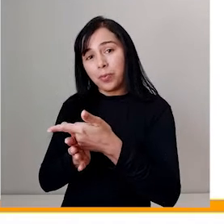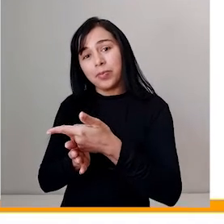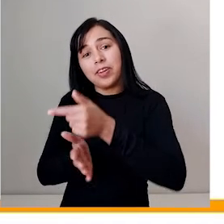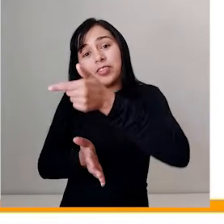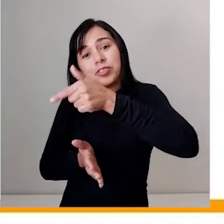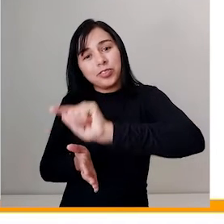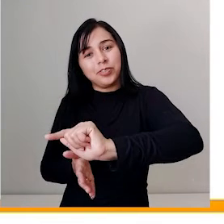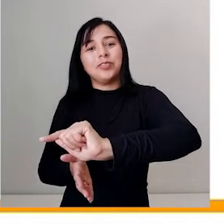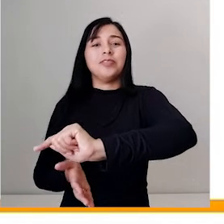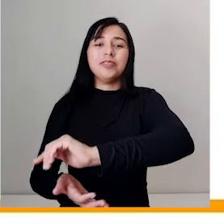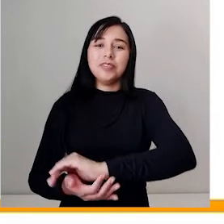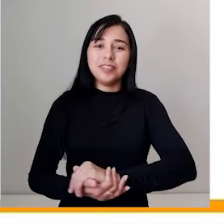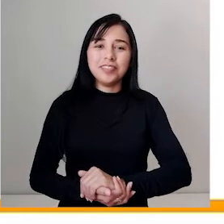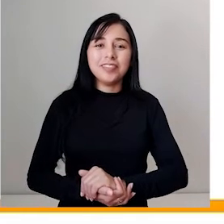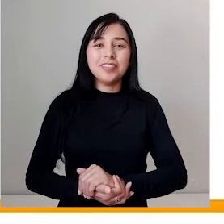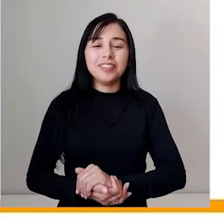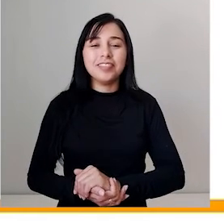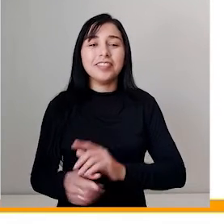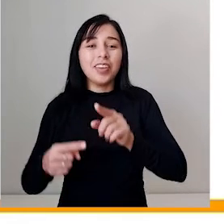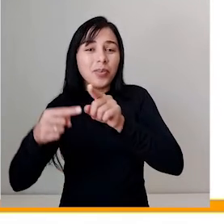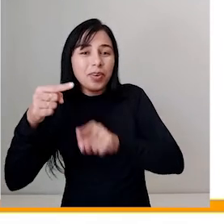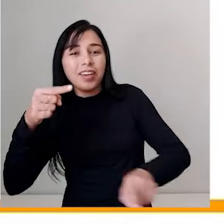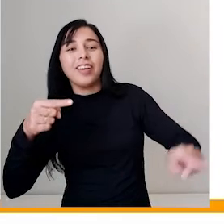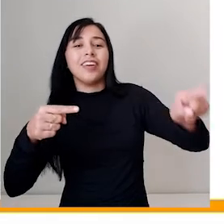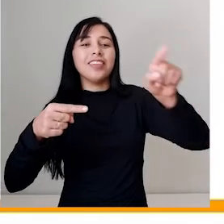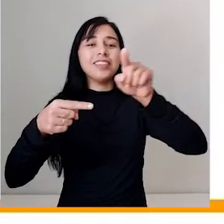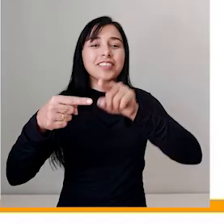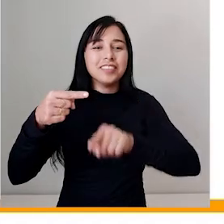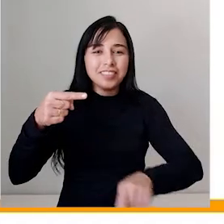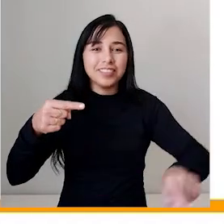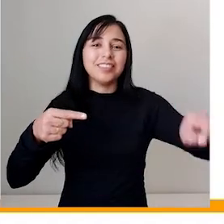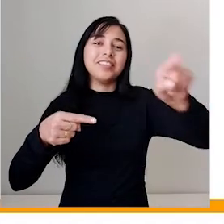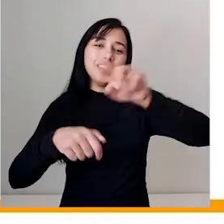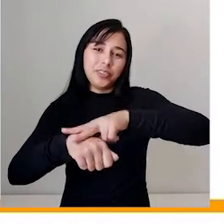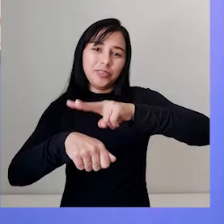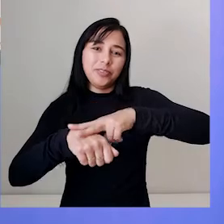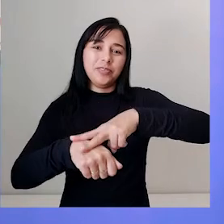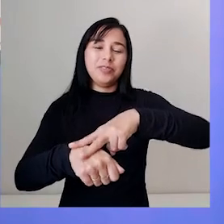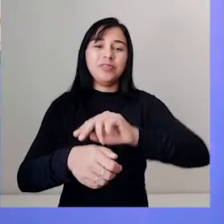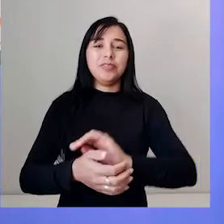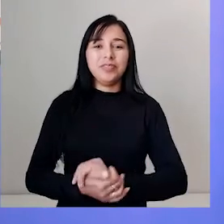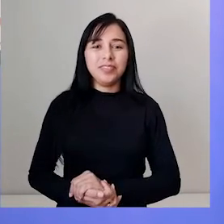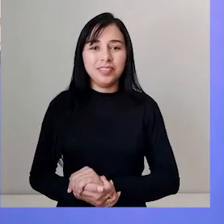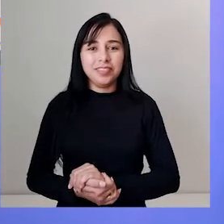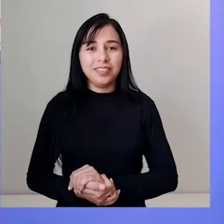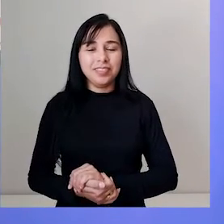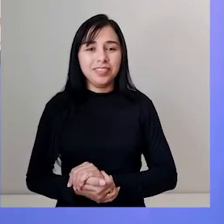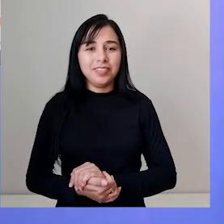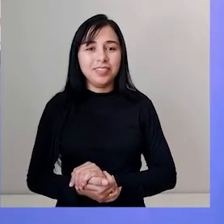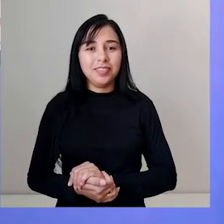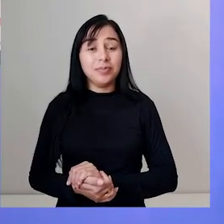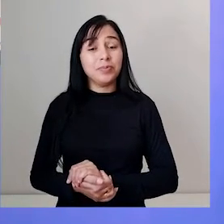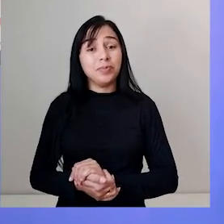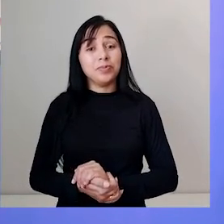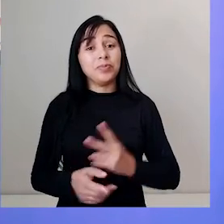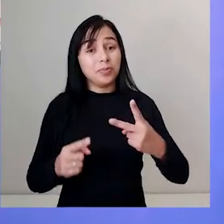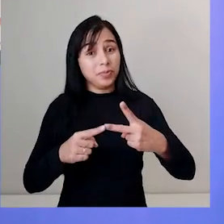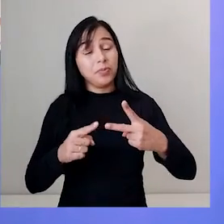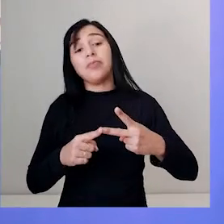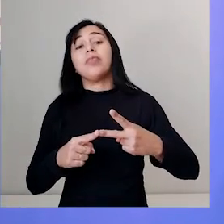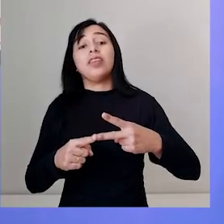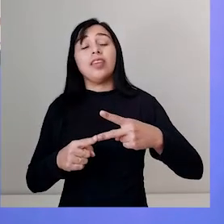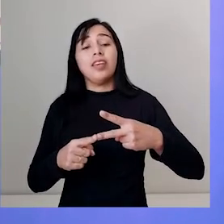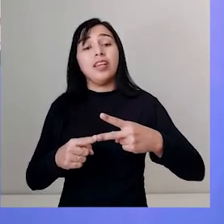consumi-lo novamente, formando um novo ciclo desse vidro. Reutilização, que é quando não